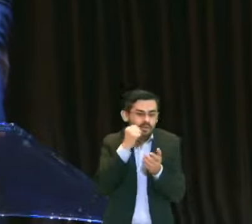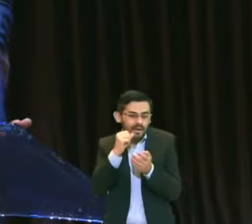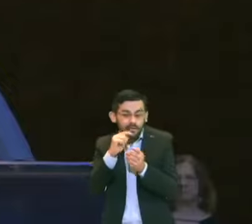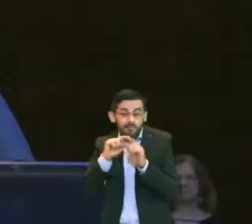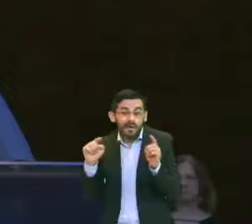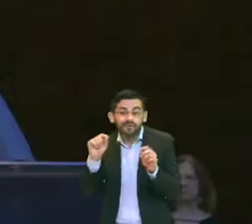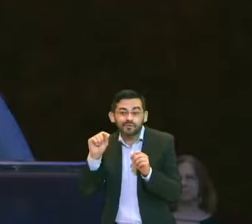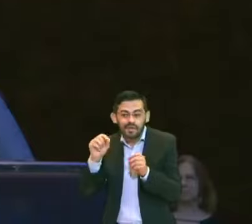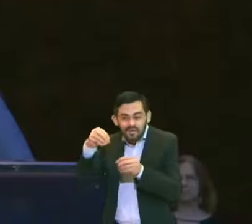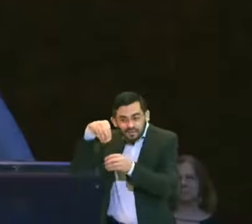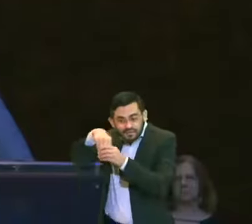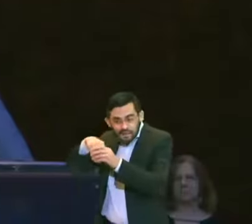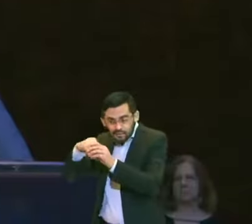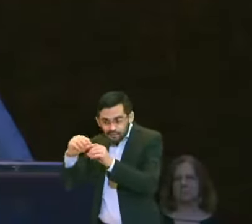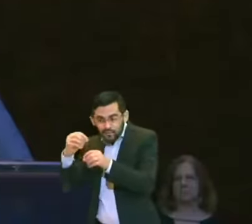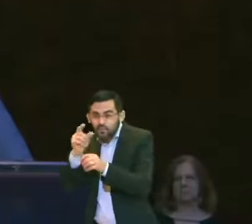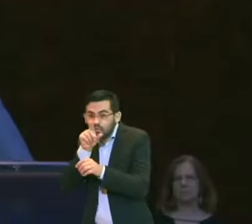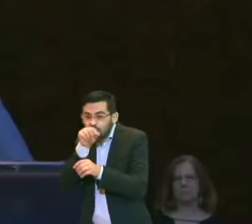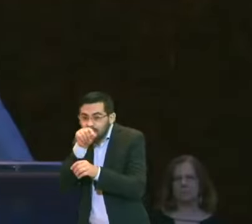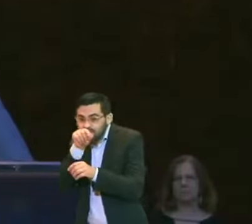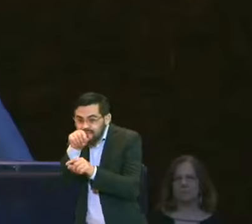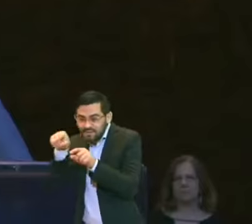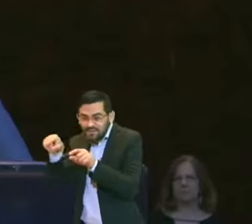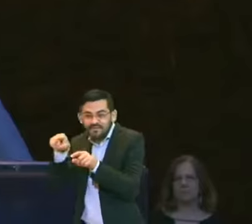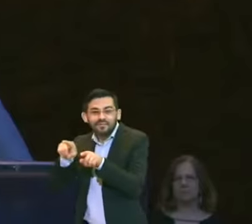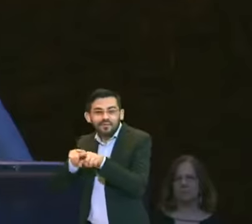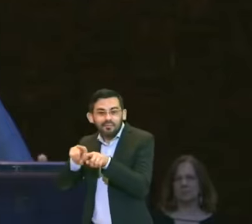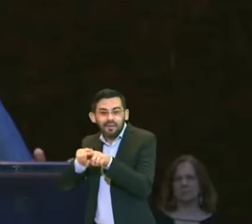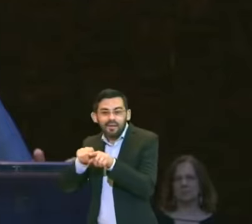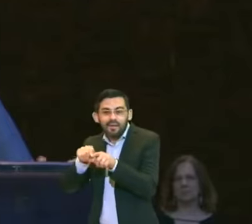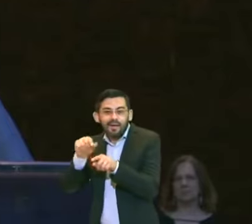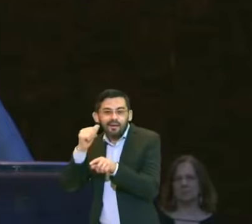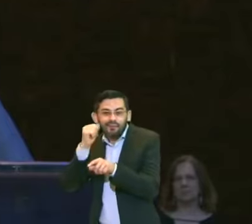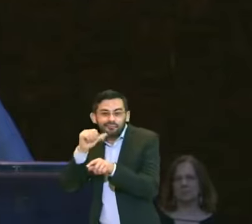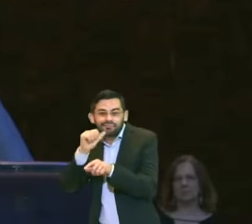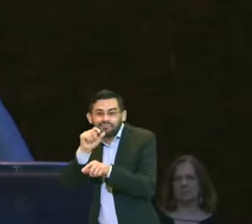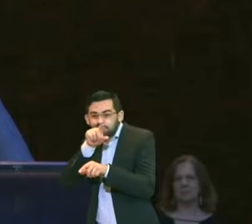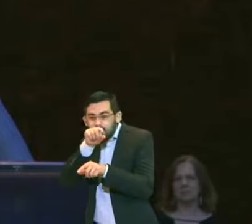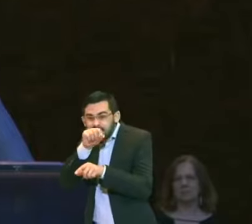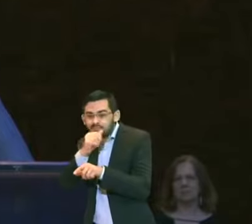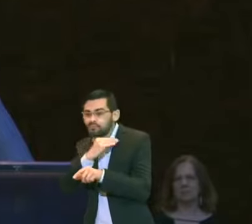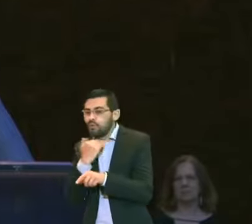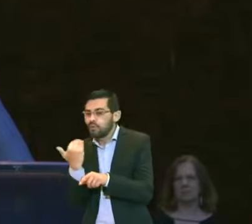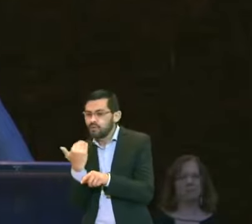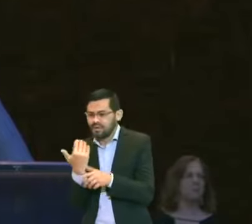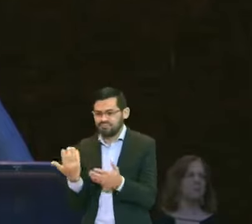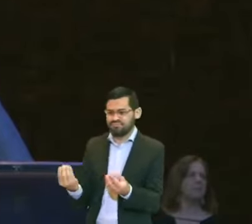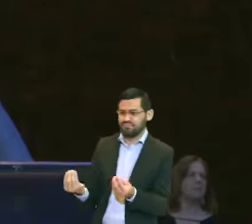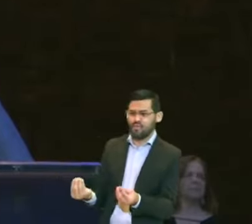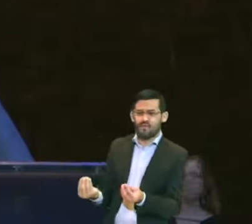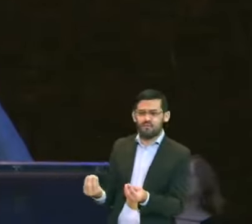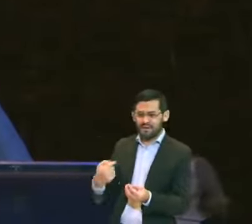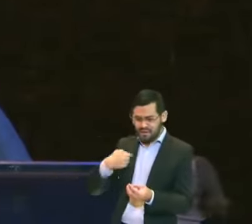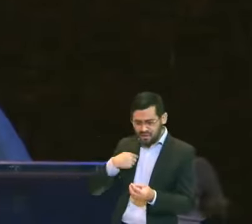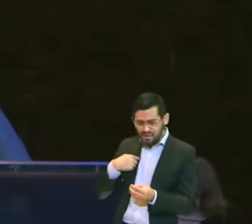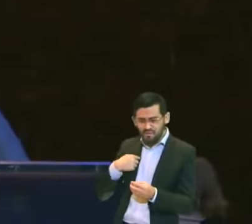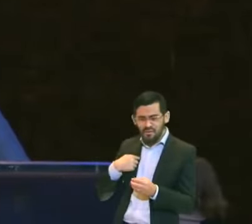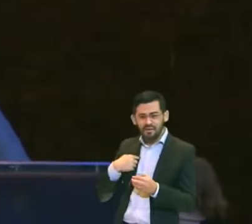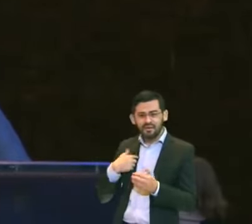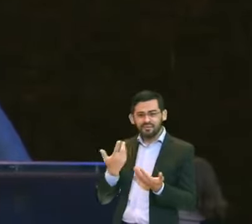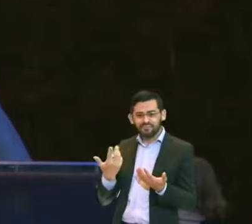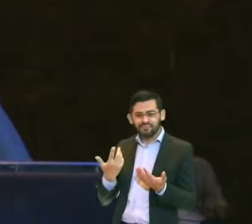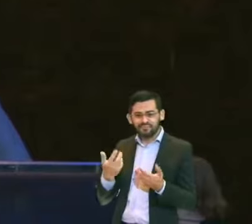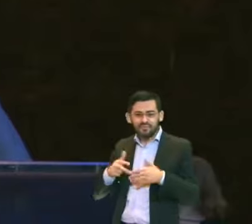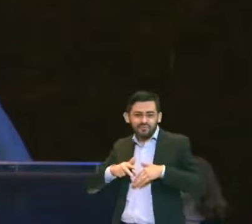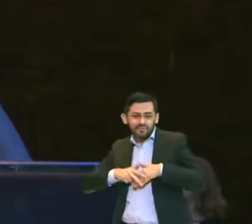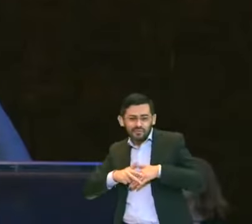eu viúvo, agora até o periquito aqui na minha casa está viúvo também. E ele sai então,